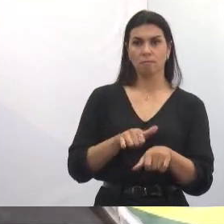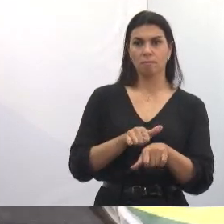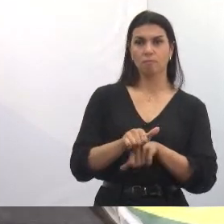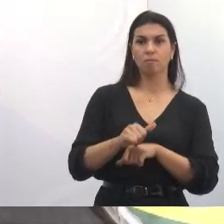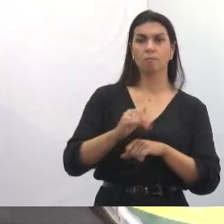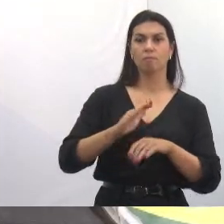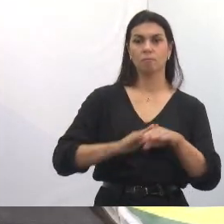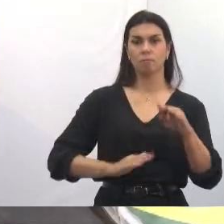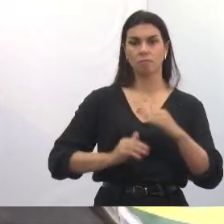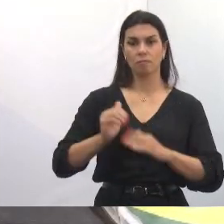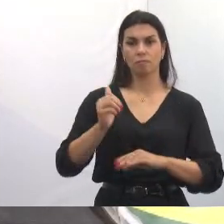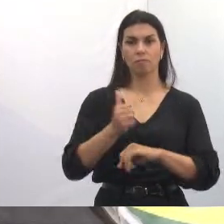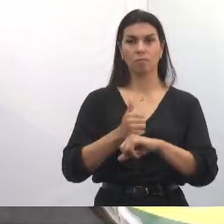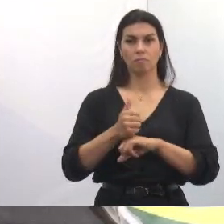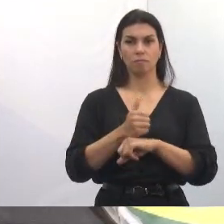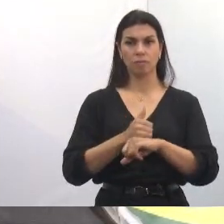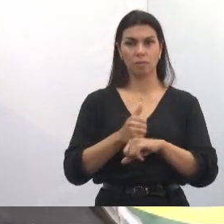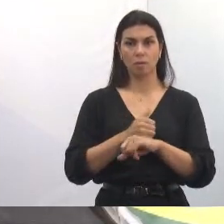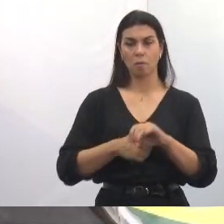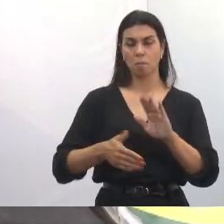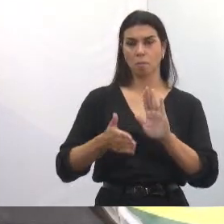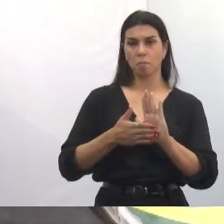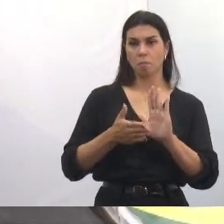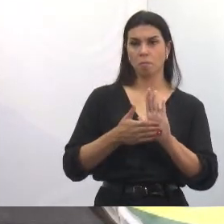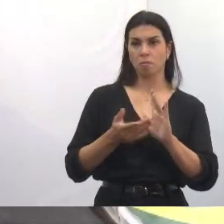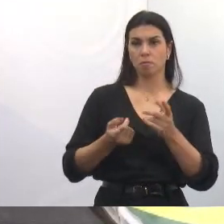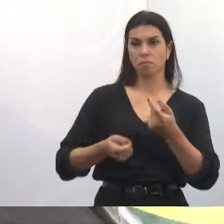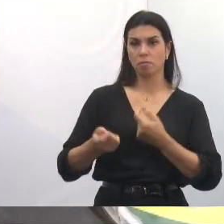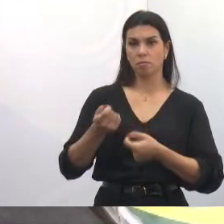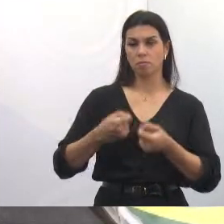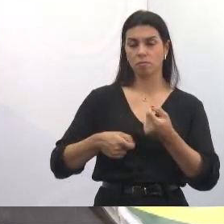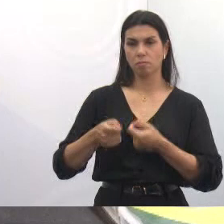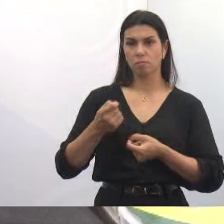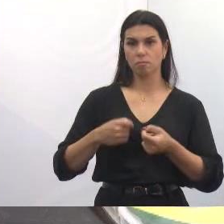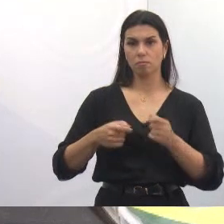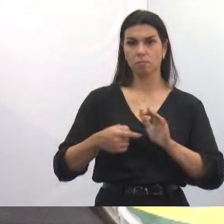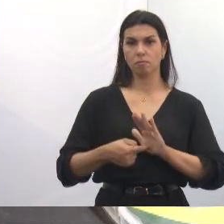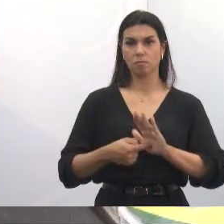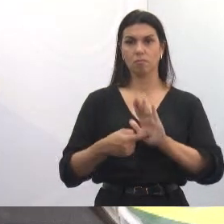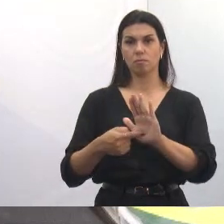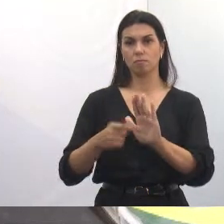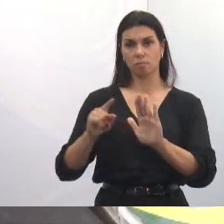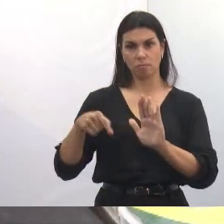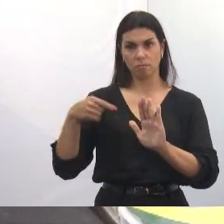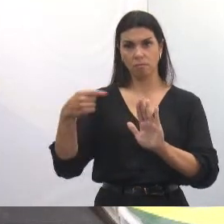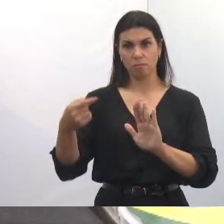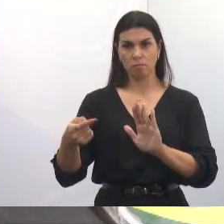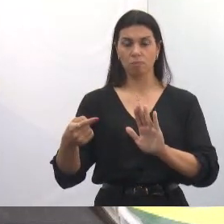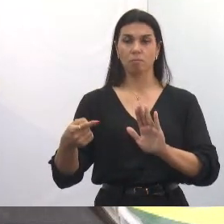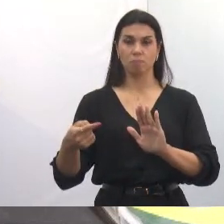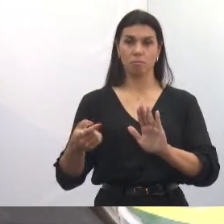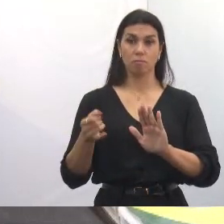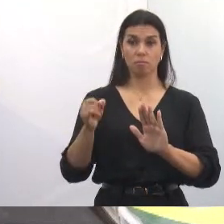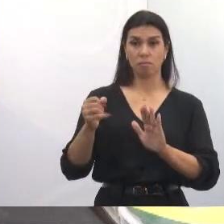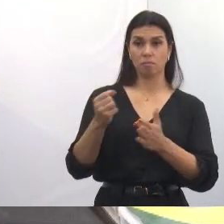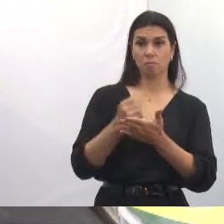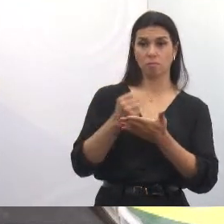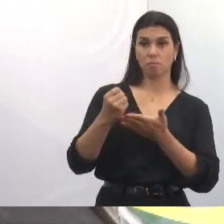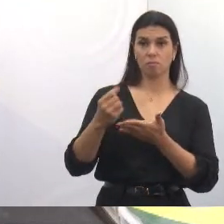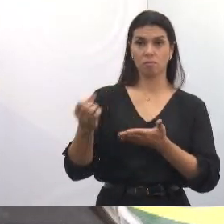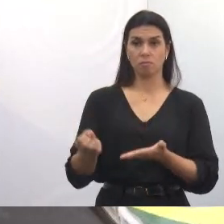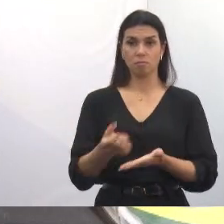uma proposta para a administração, para que a gente tenha, após o período eleitoral, uma contratação a fim de que